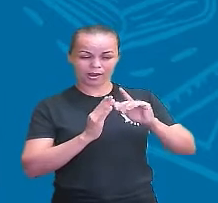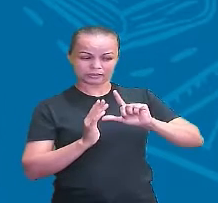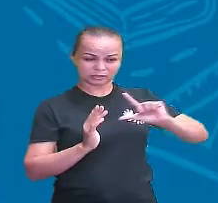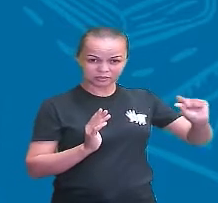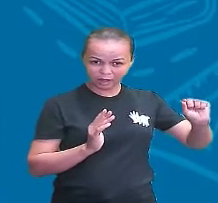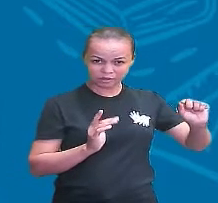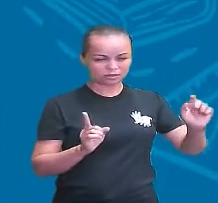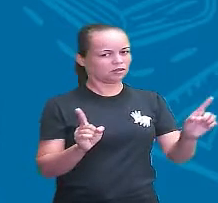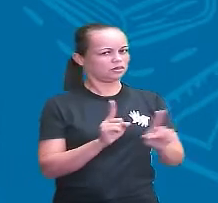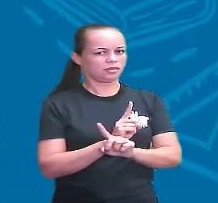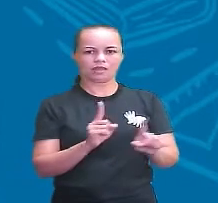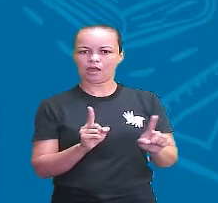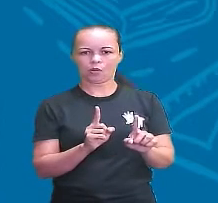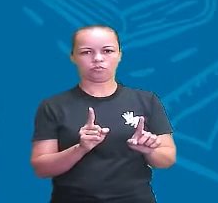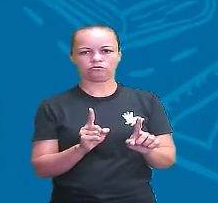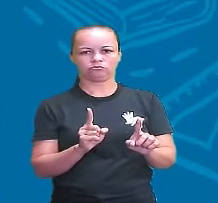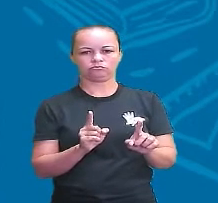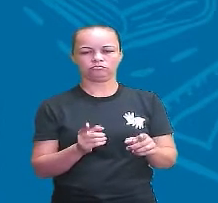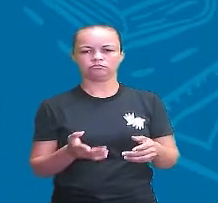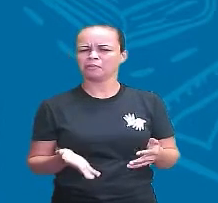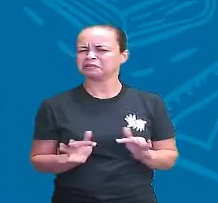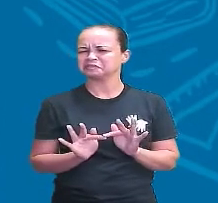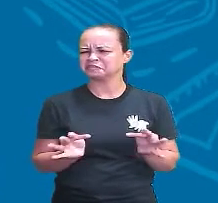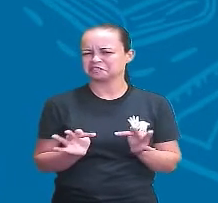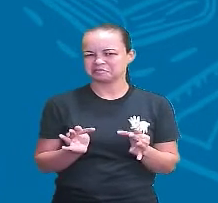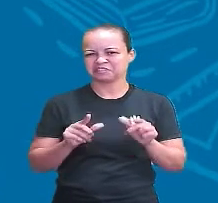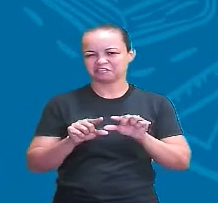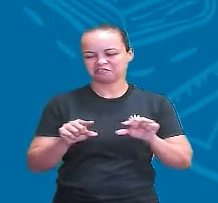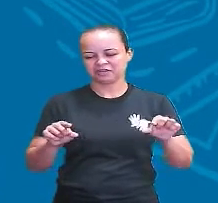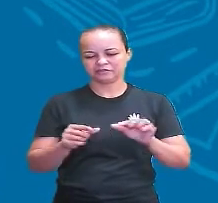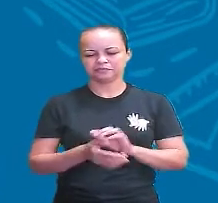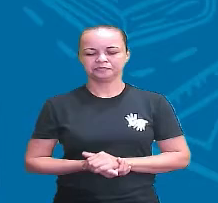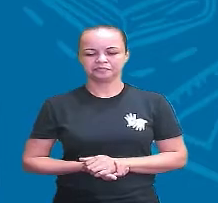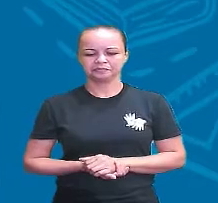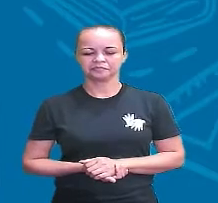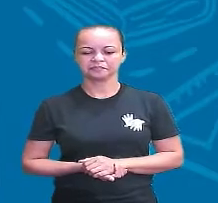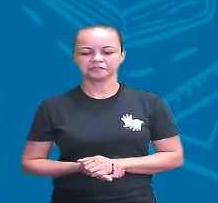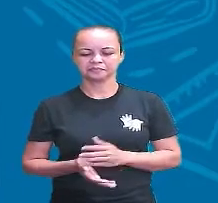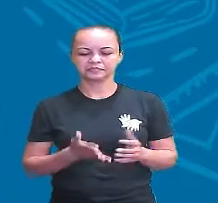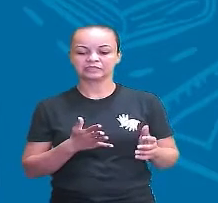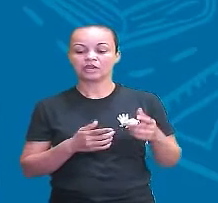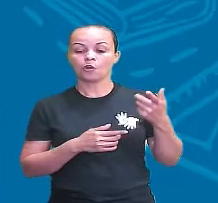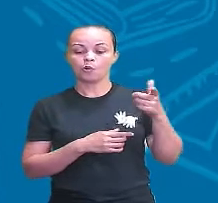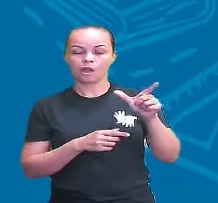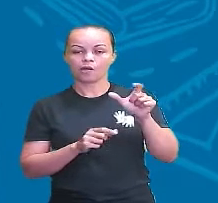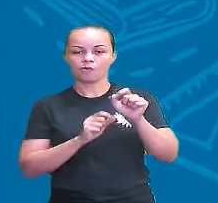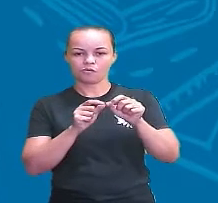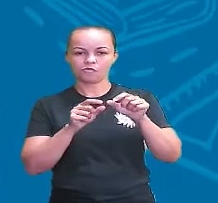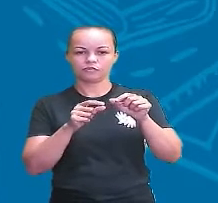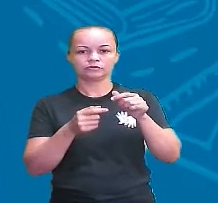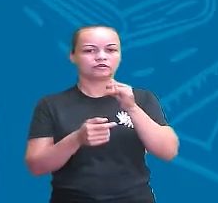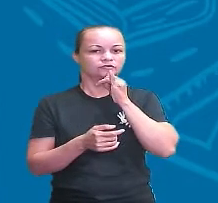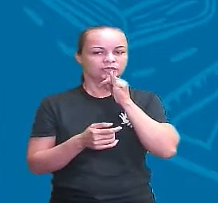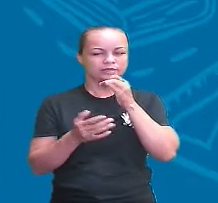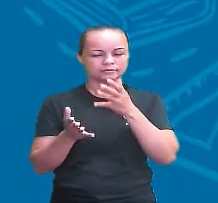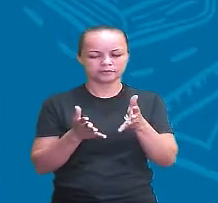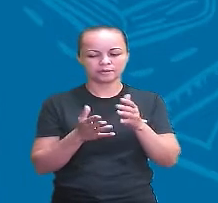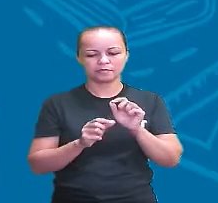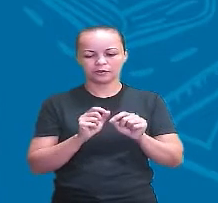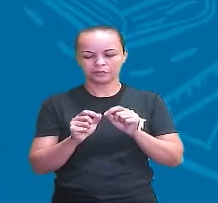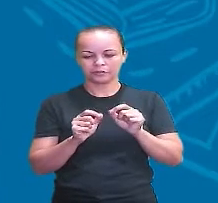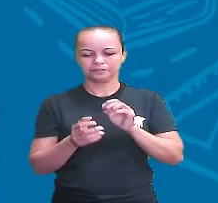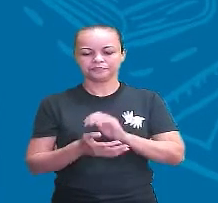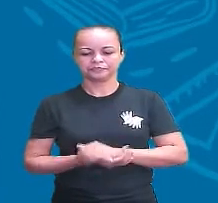casa hoje. Simples. Vou negar novamente. She is not going to travel